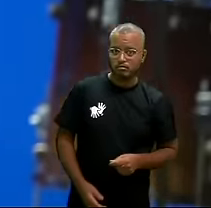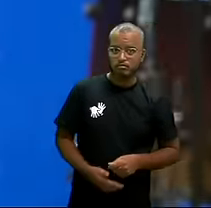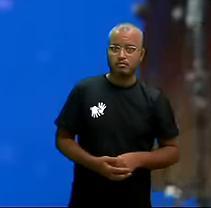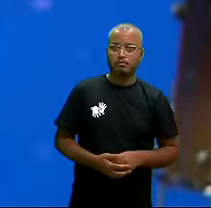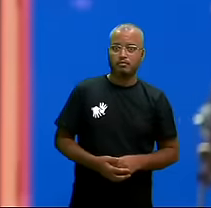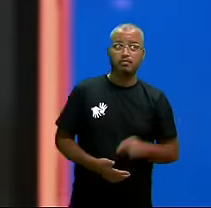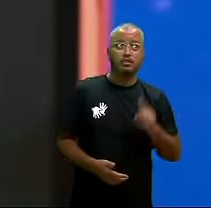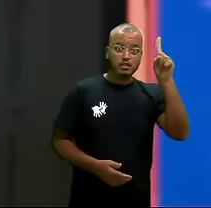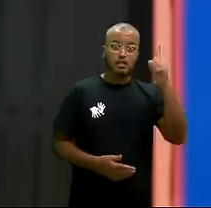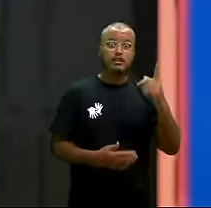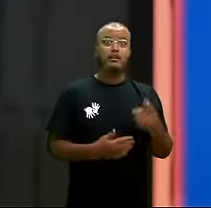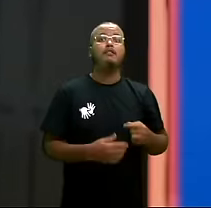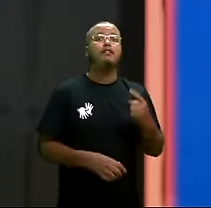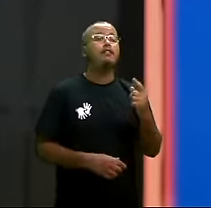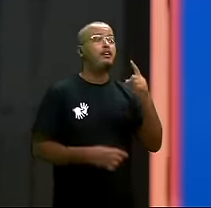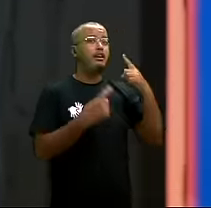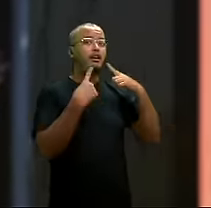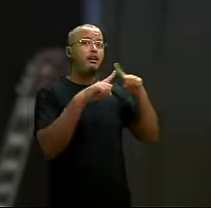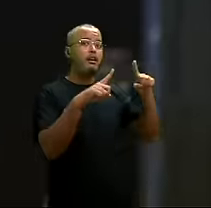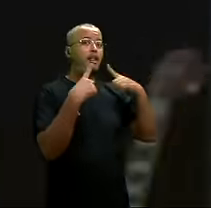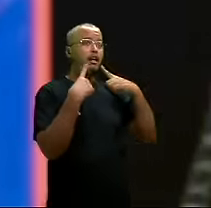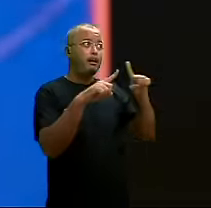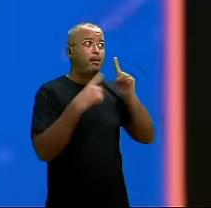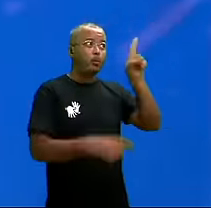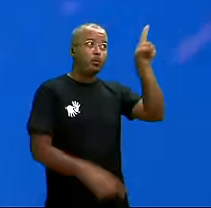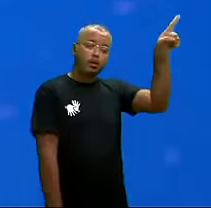Vai discutir com quem chamou.